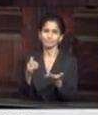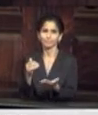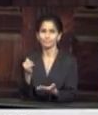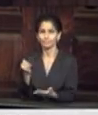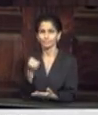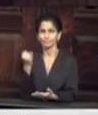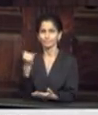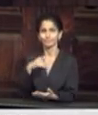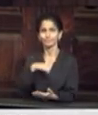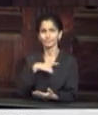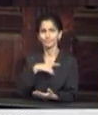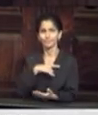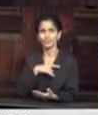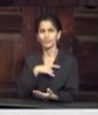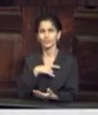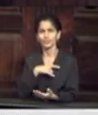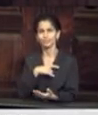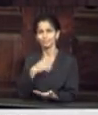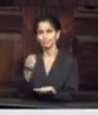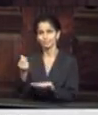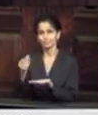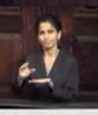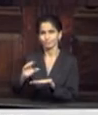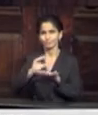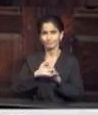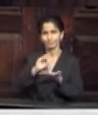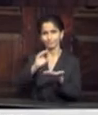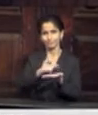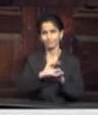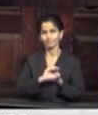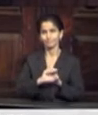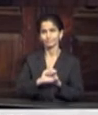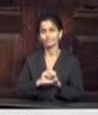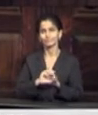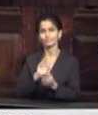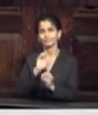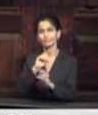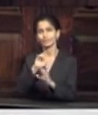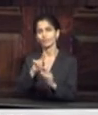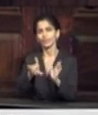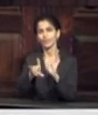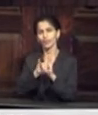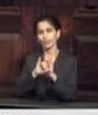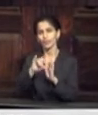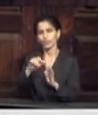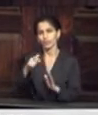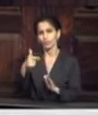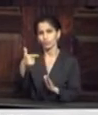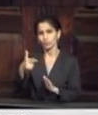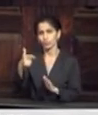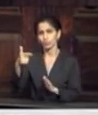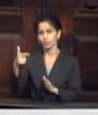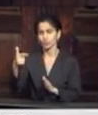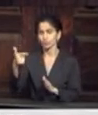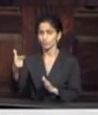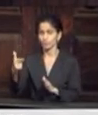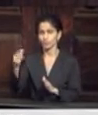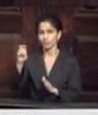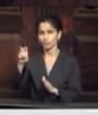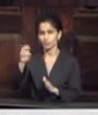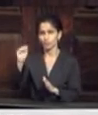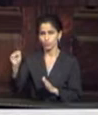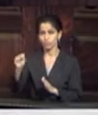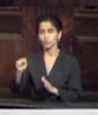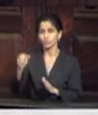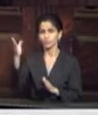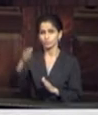fonte de recursos adicionais para a educação, consagrada na Lei Federal 12.858 de 2013, que foi